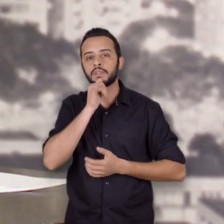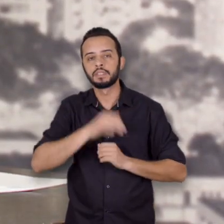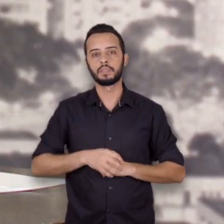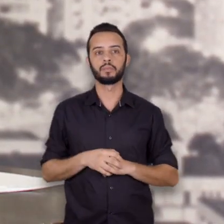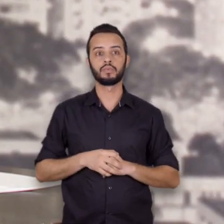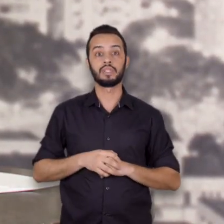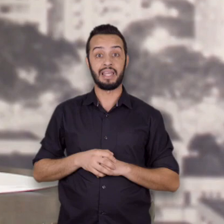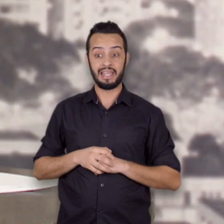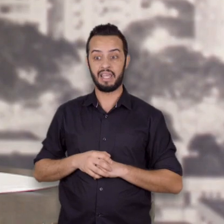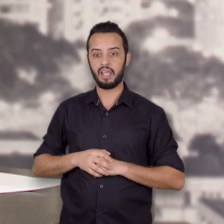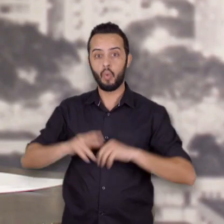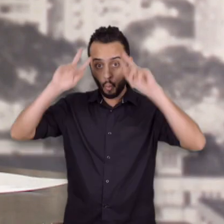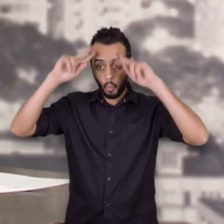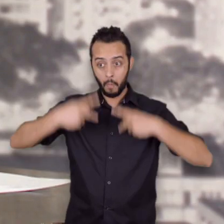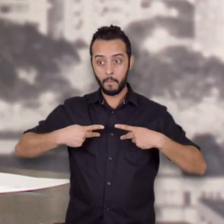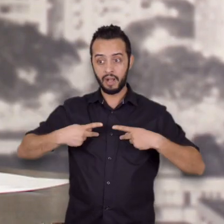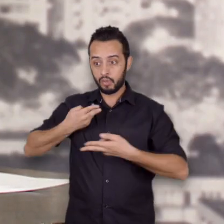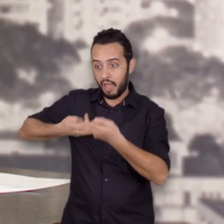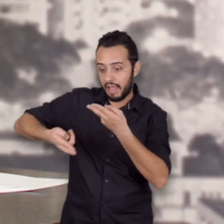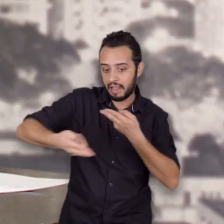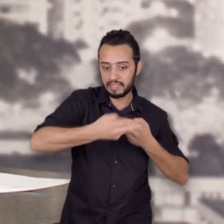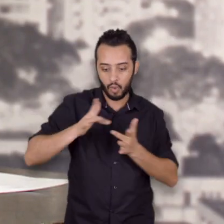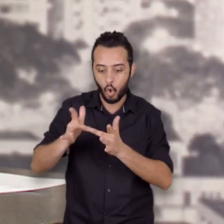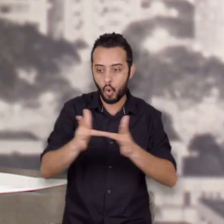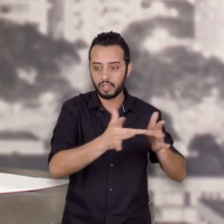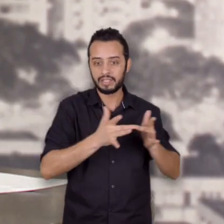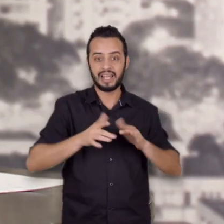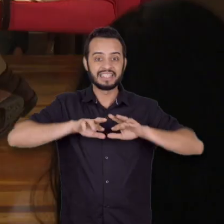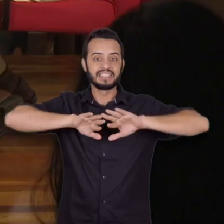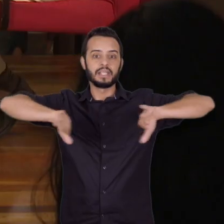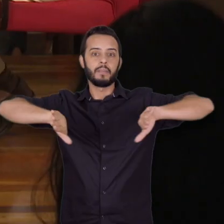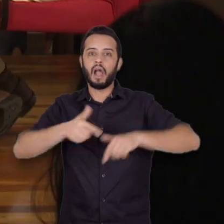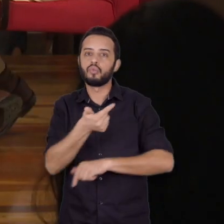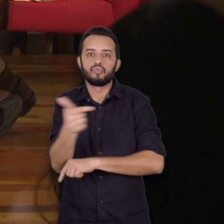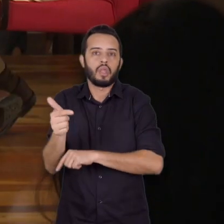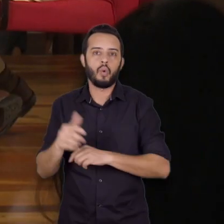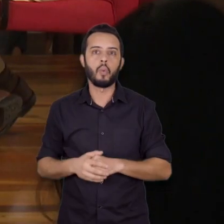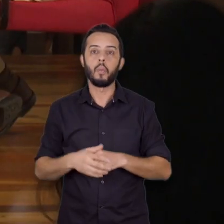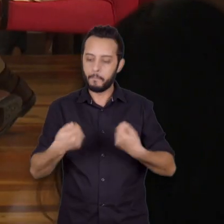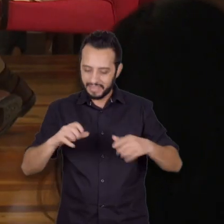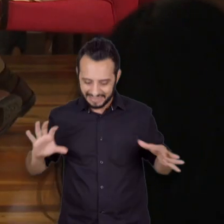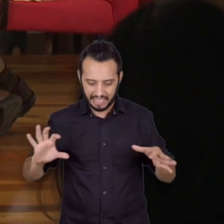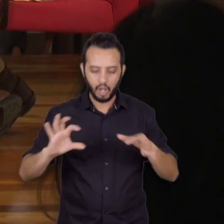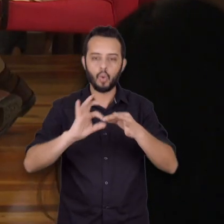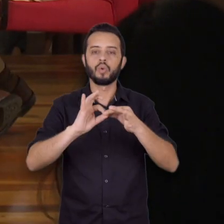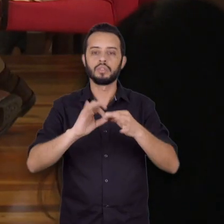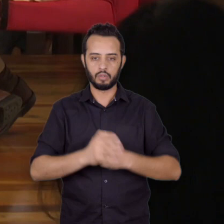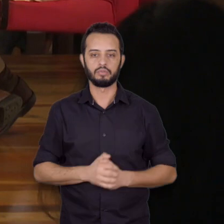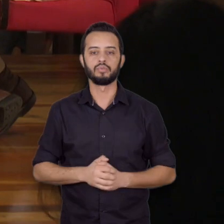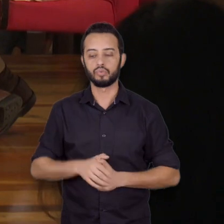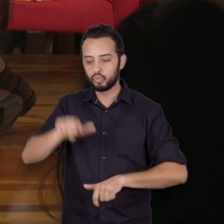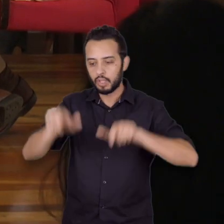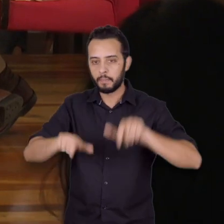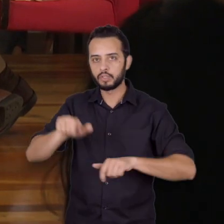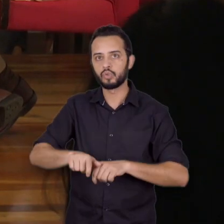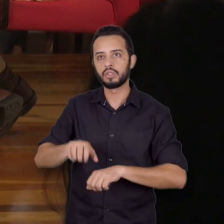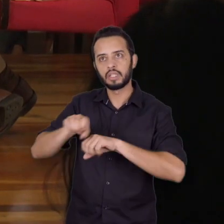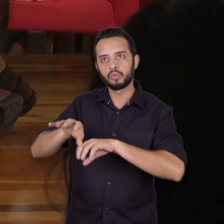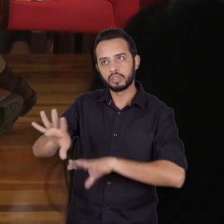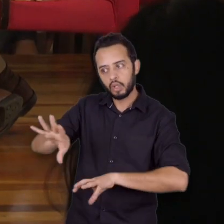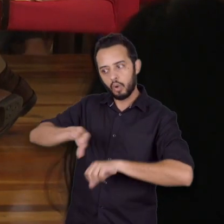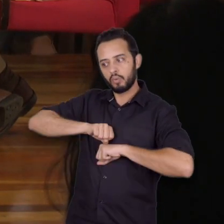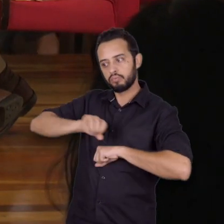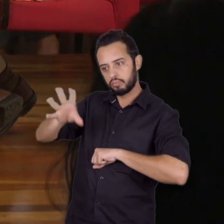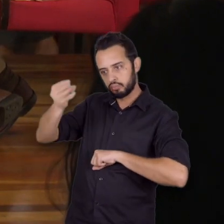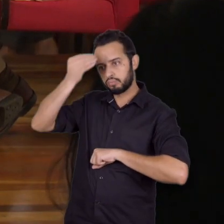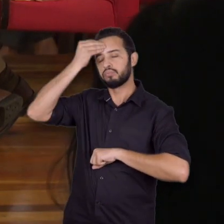separar das próprias relações humanas. Todo ser, todo indivíduo tenta conceber essa